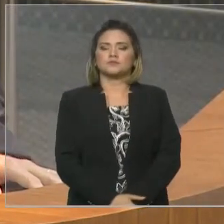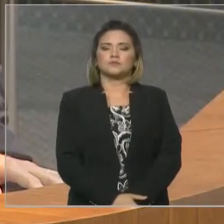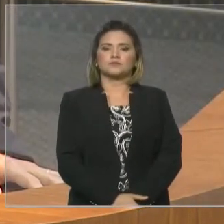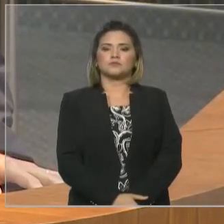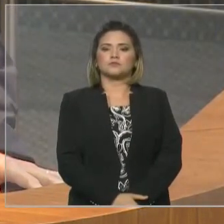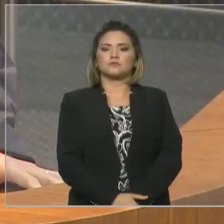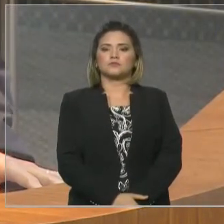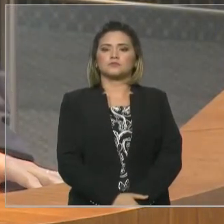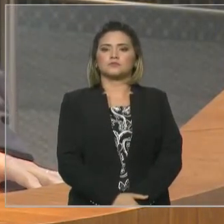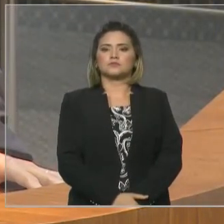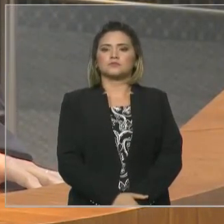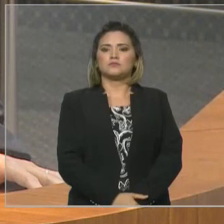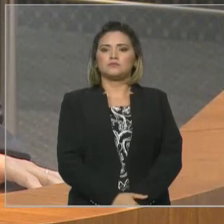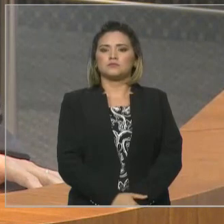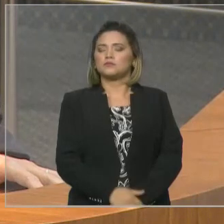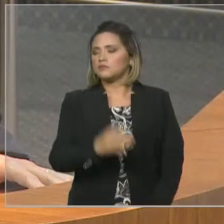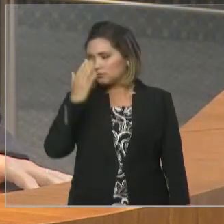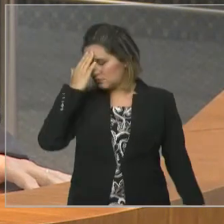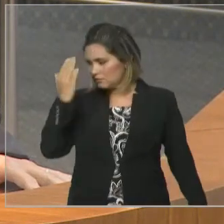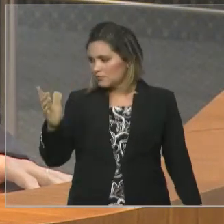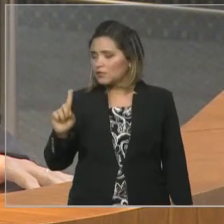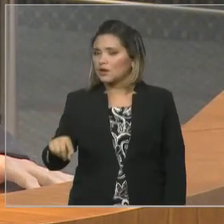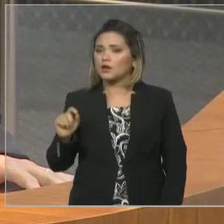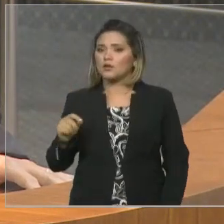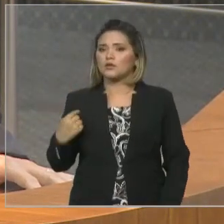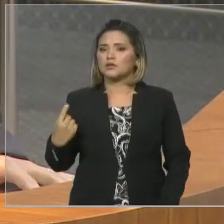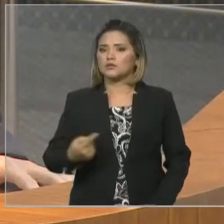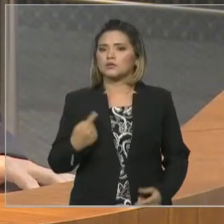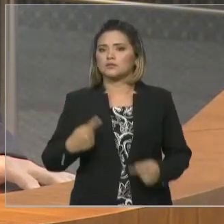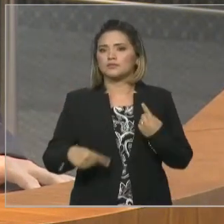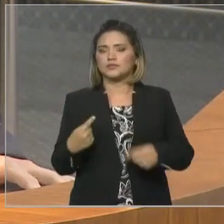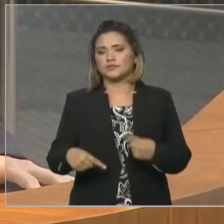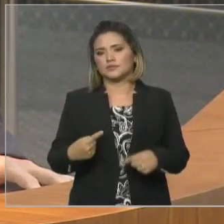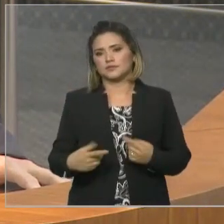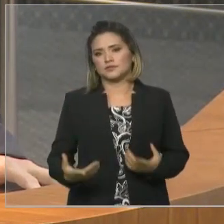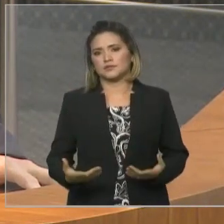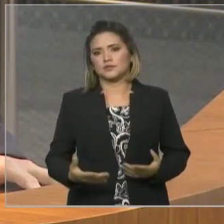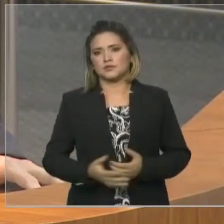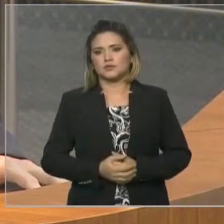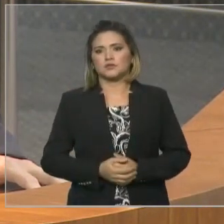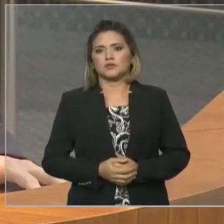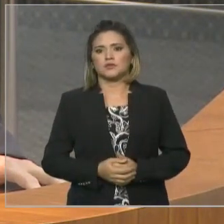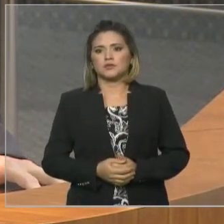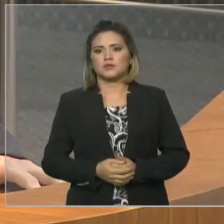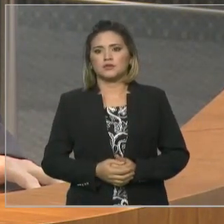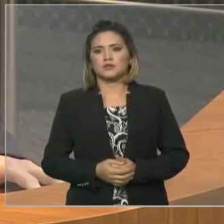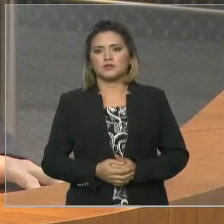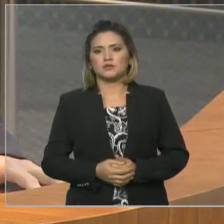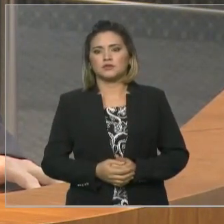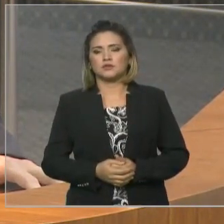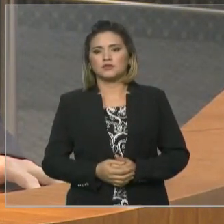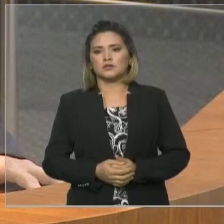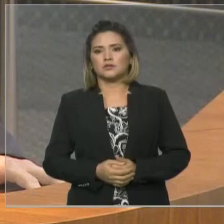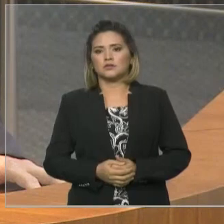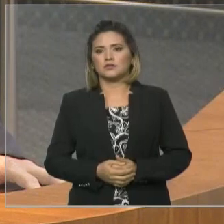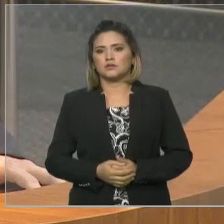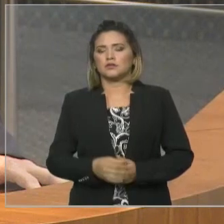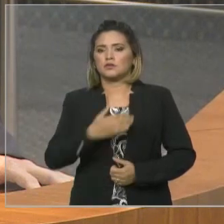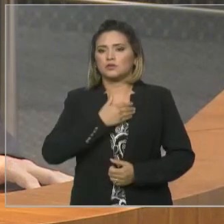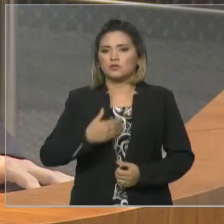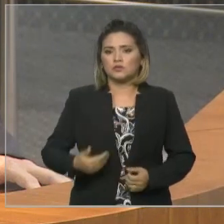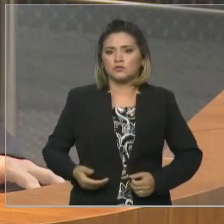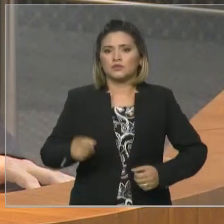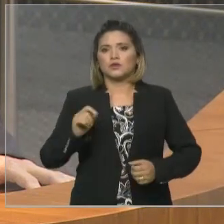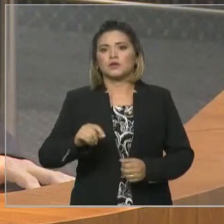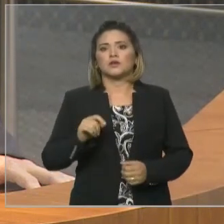Aurélio. É isso que nós estamos aqui discutindo. Um governo que pautou a saúde na gestão anterior, como